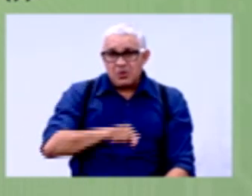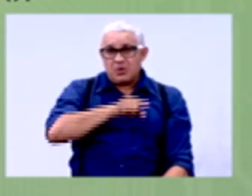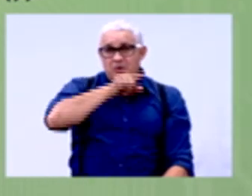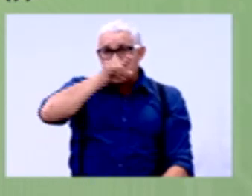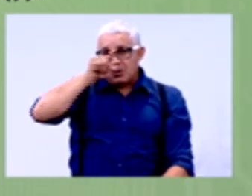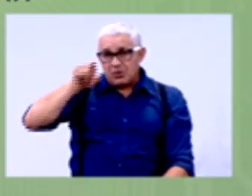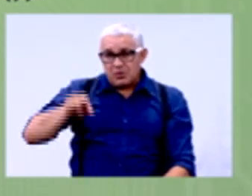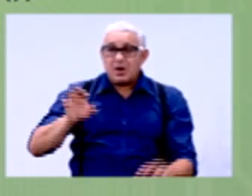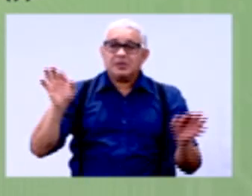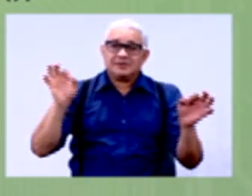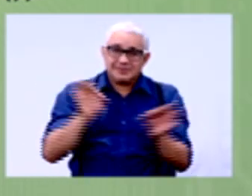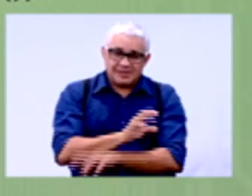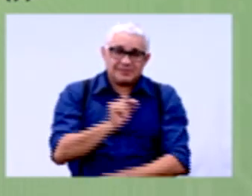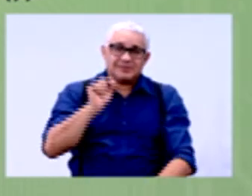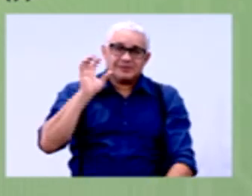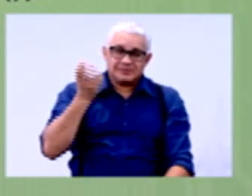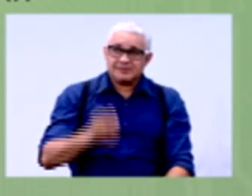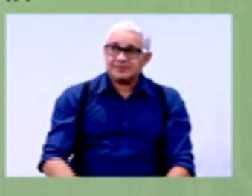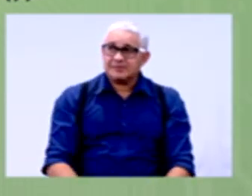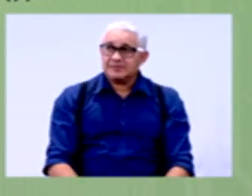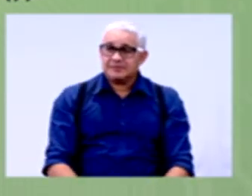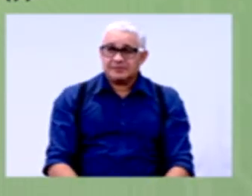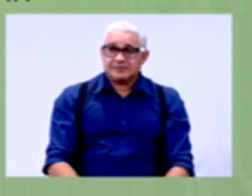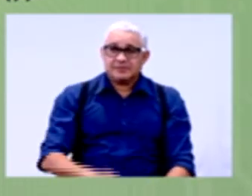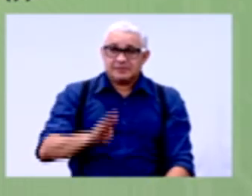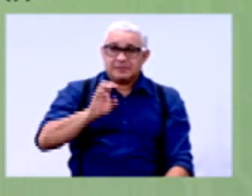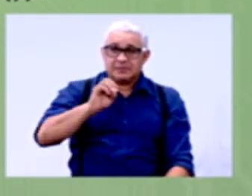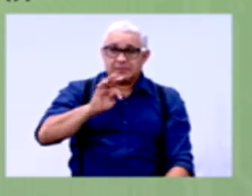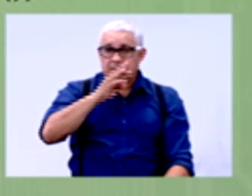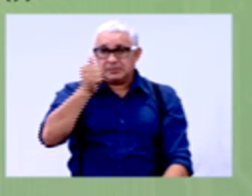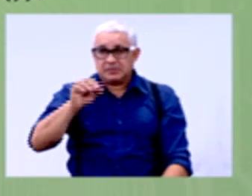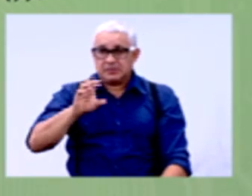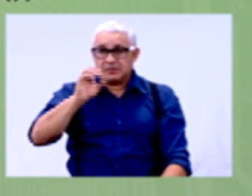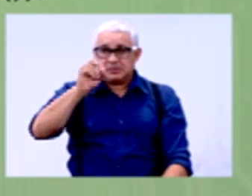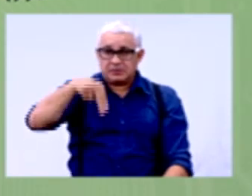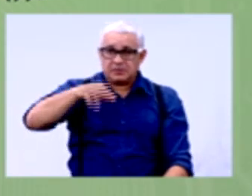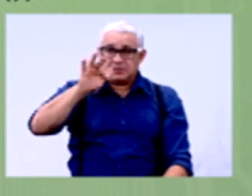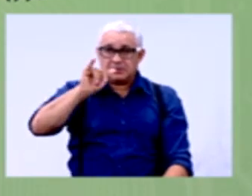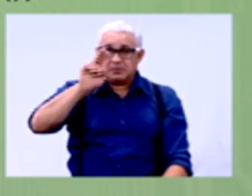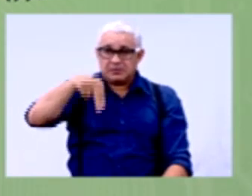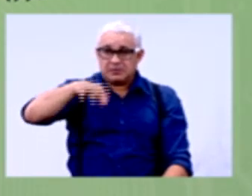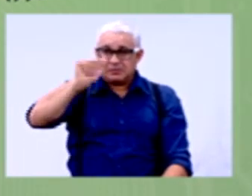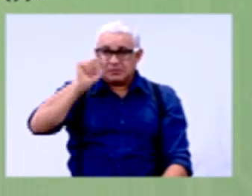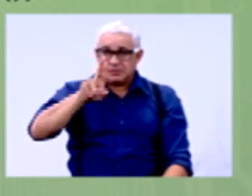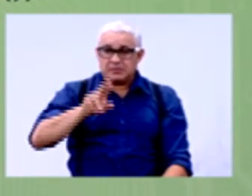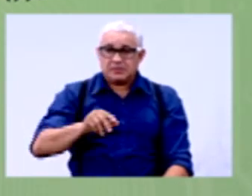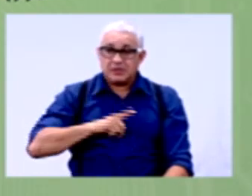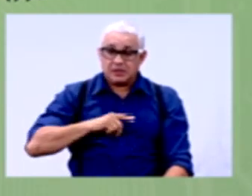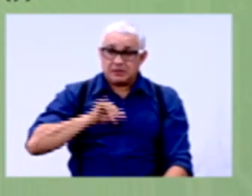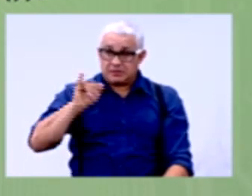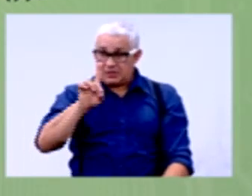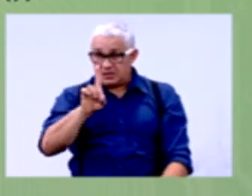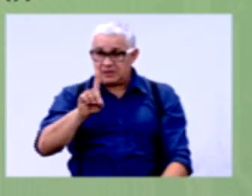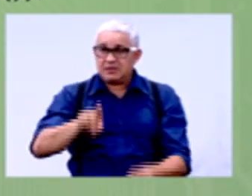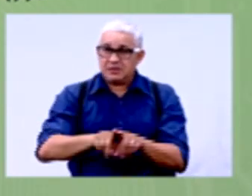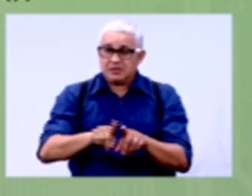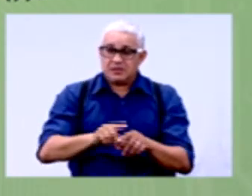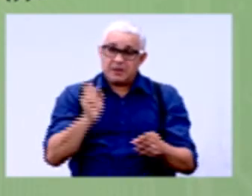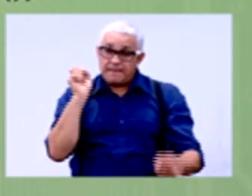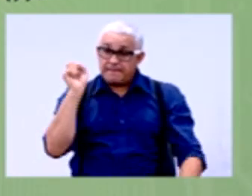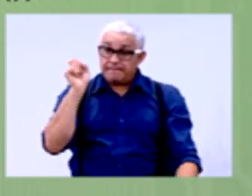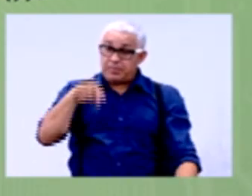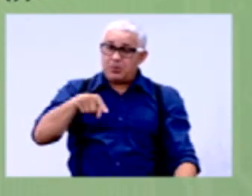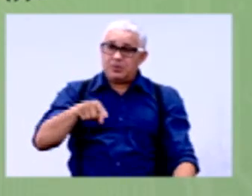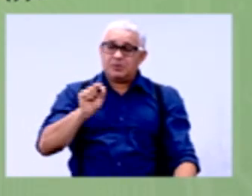que vai acontecer? Quando o botão confirmar, né, o ID do botão aqui do btn confirmar for